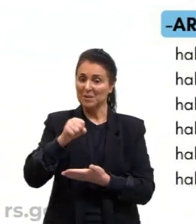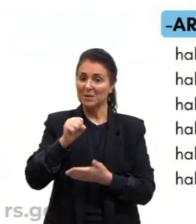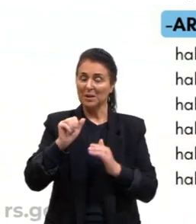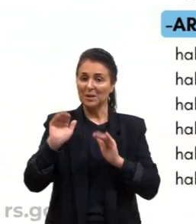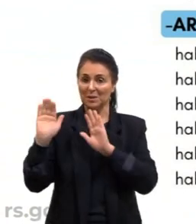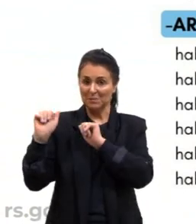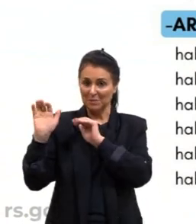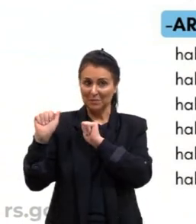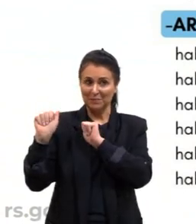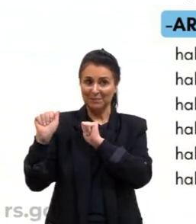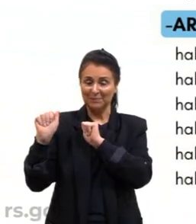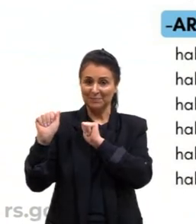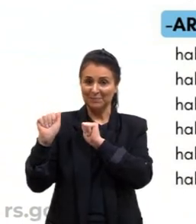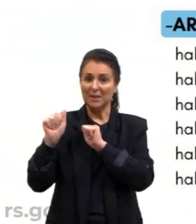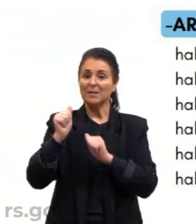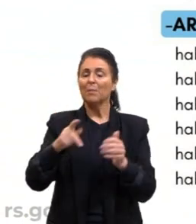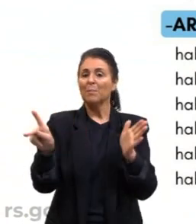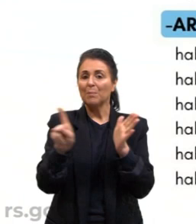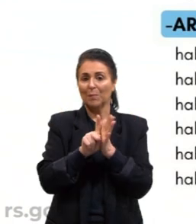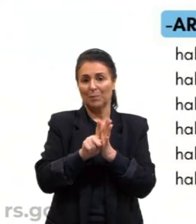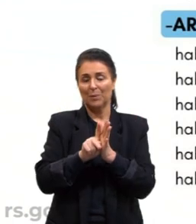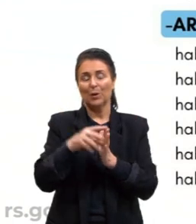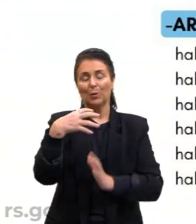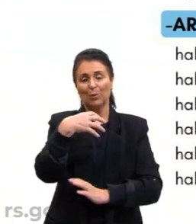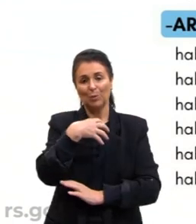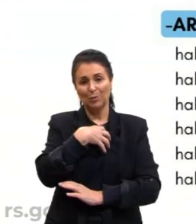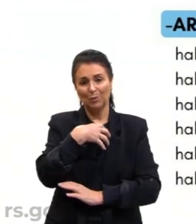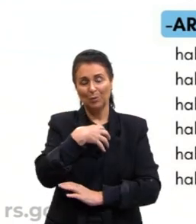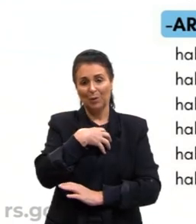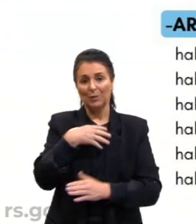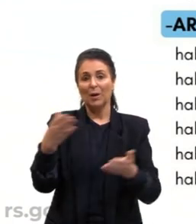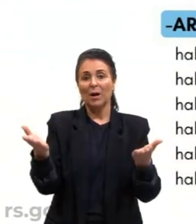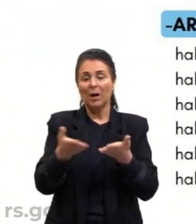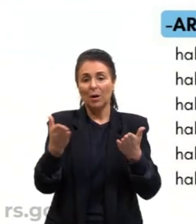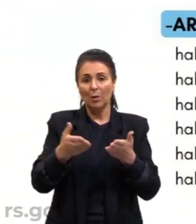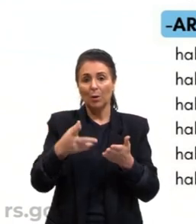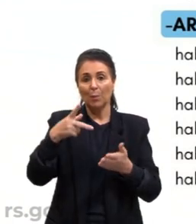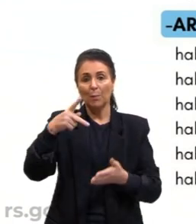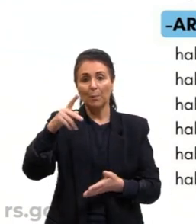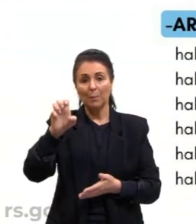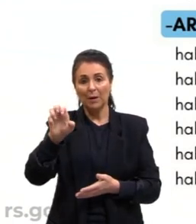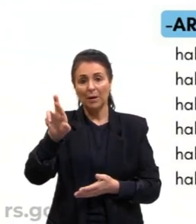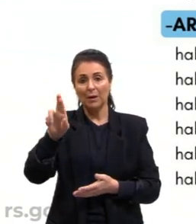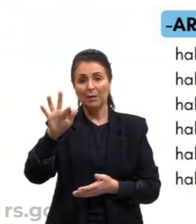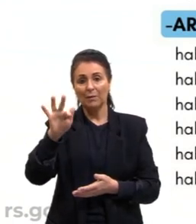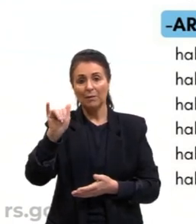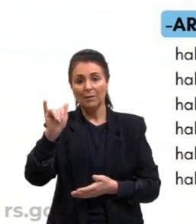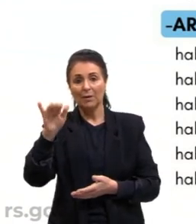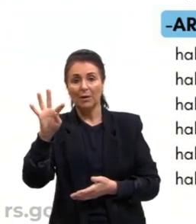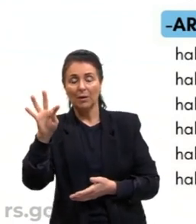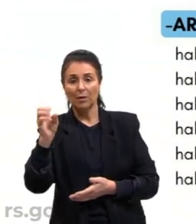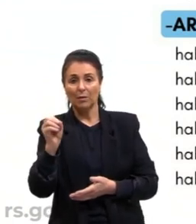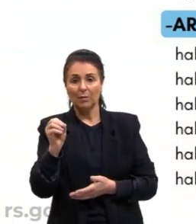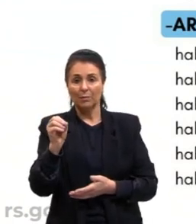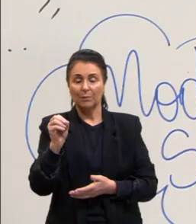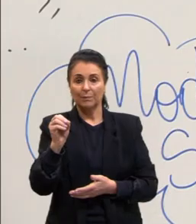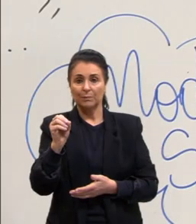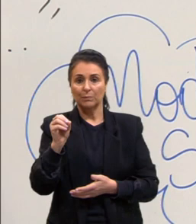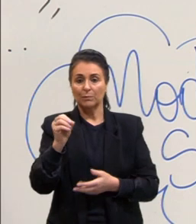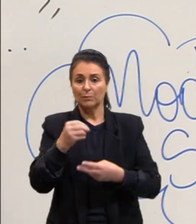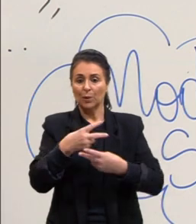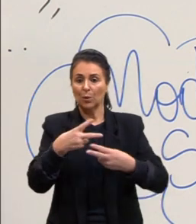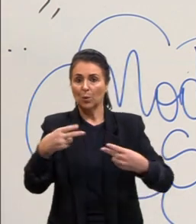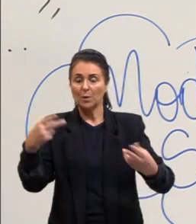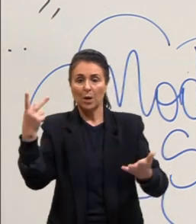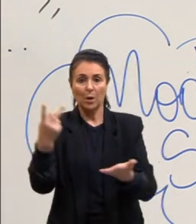que é própria do subjuntivo pretérito perfeito se refere a Fato ocorrido